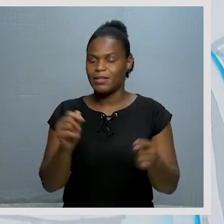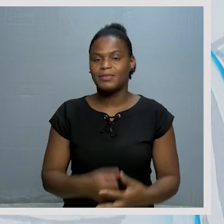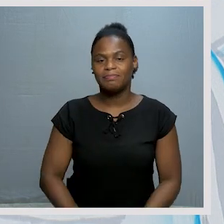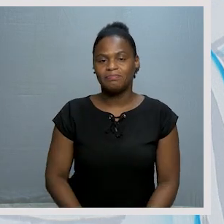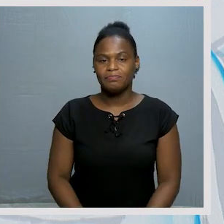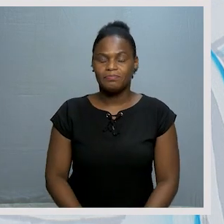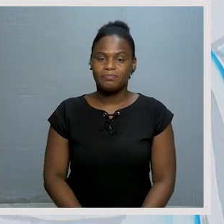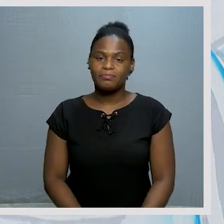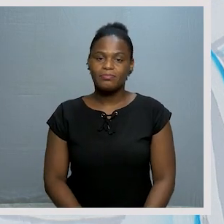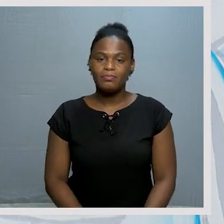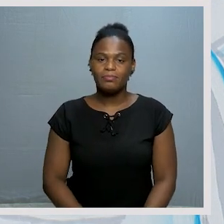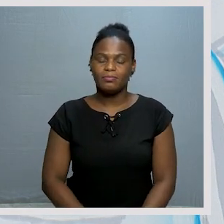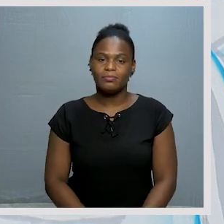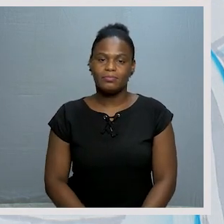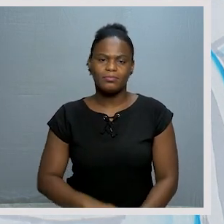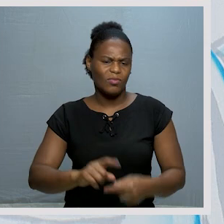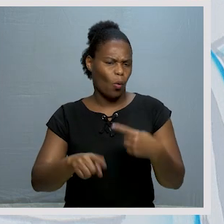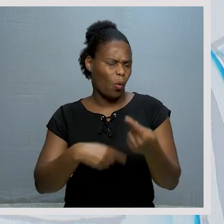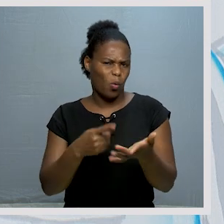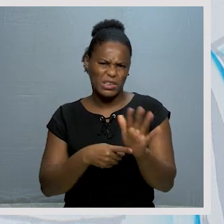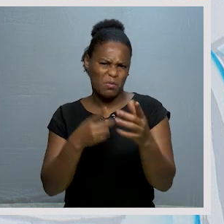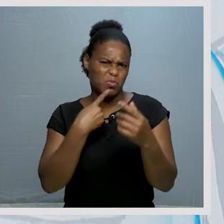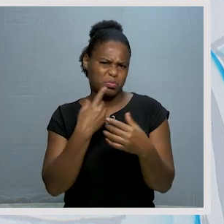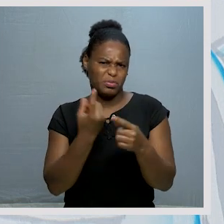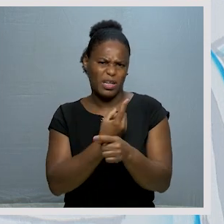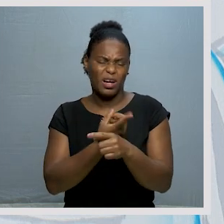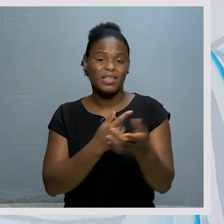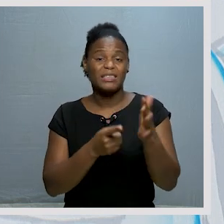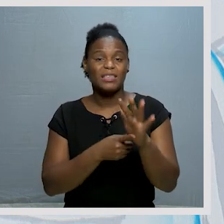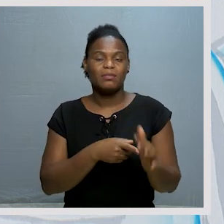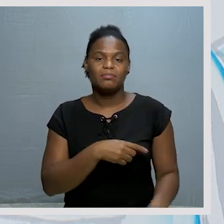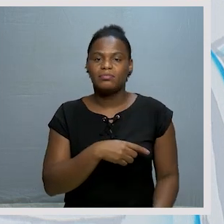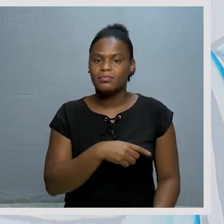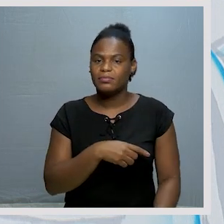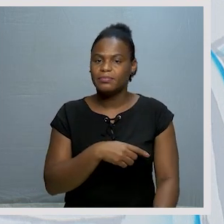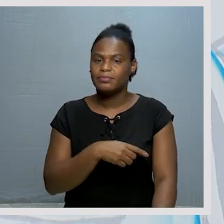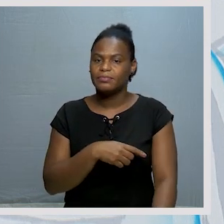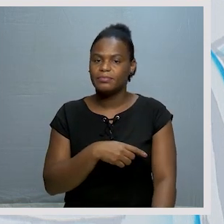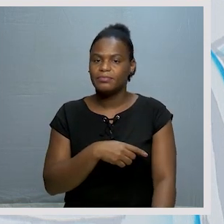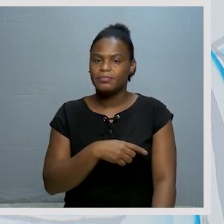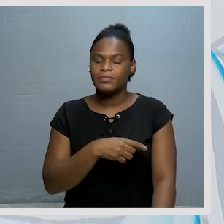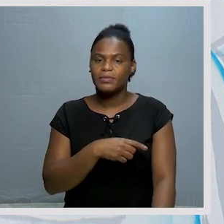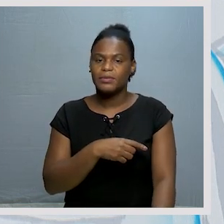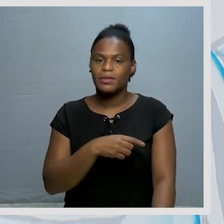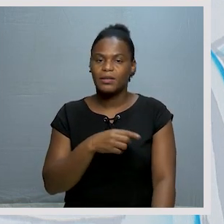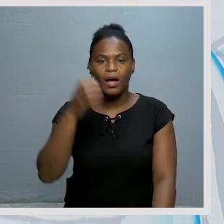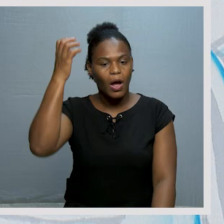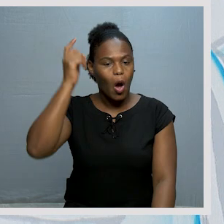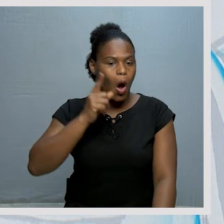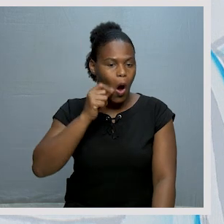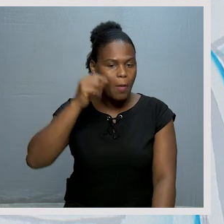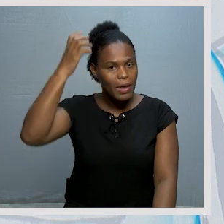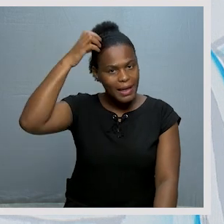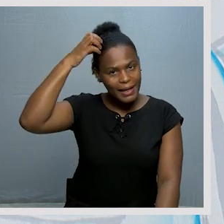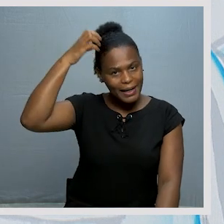palavras. Mas há outros exemplos também. Por exemplo, há rei, rainha.